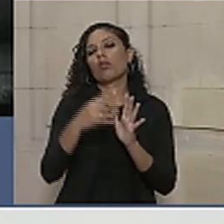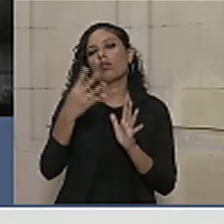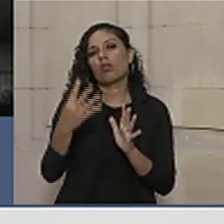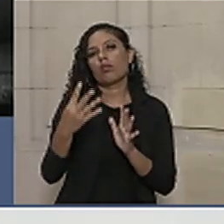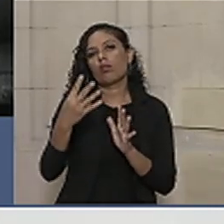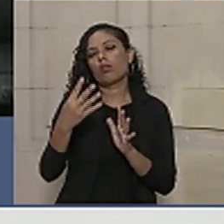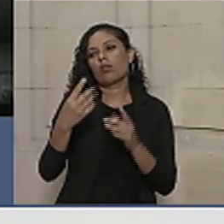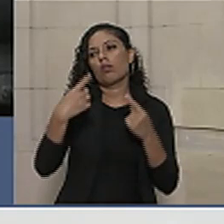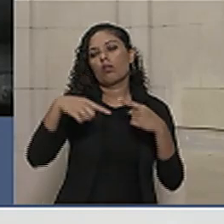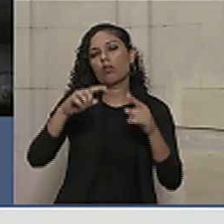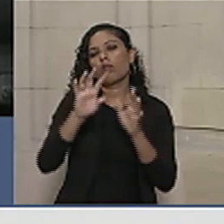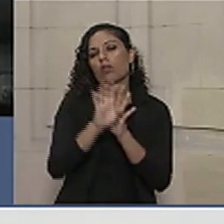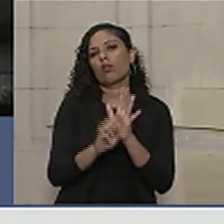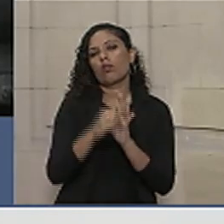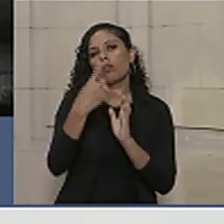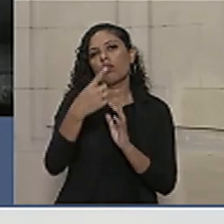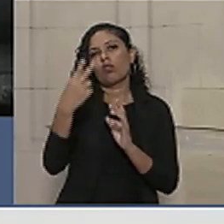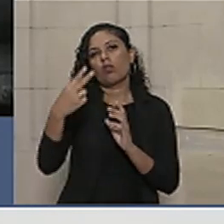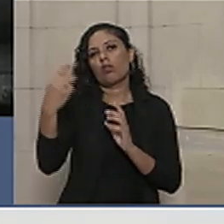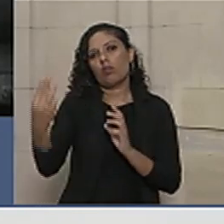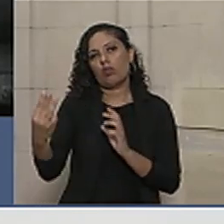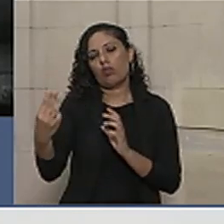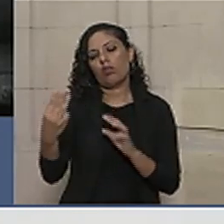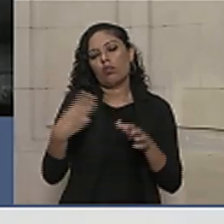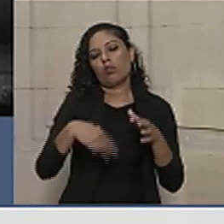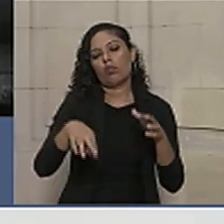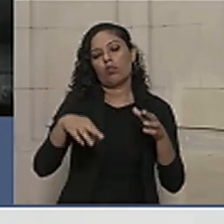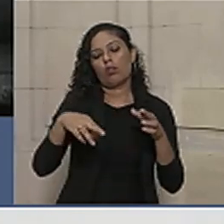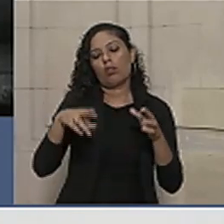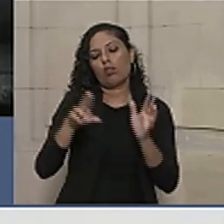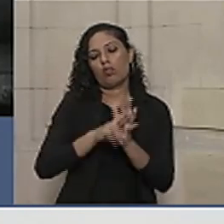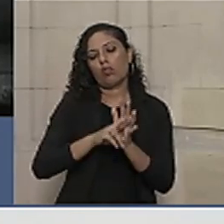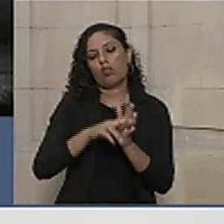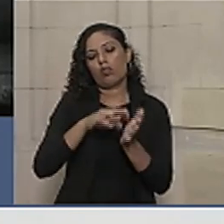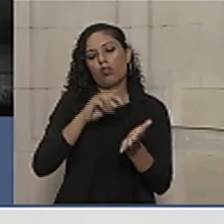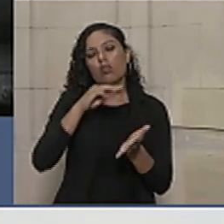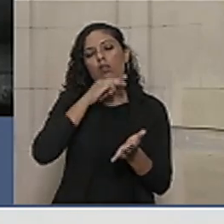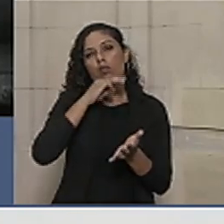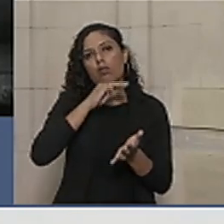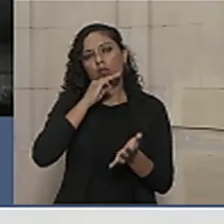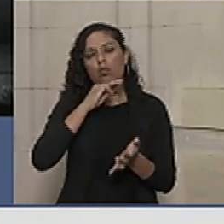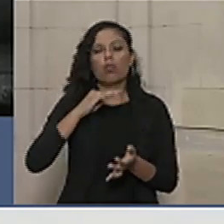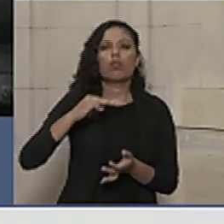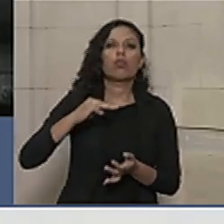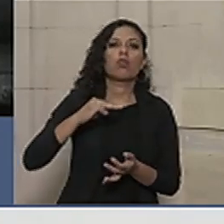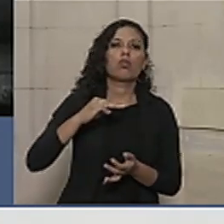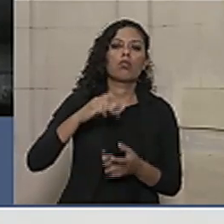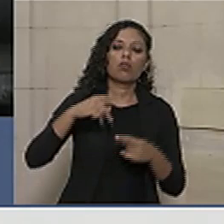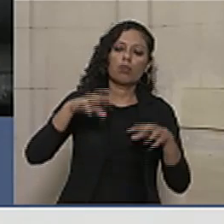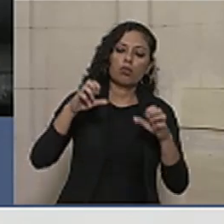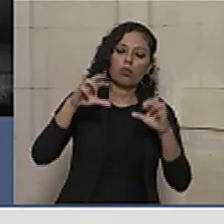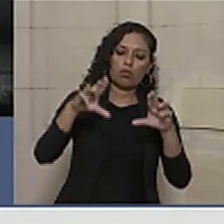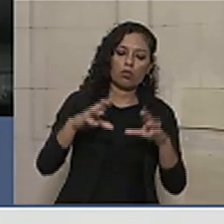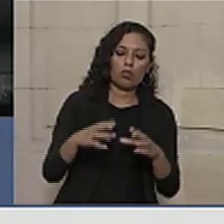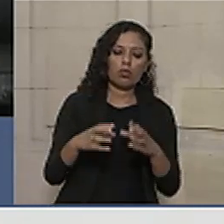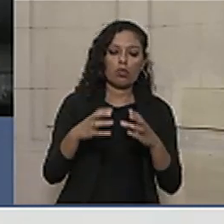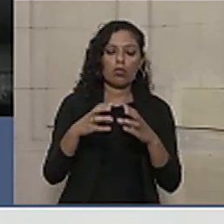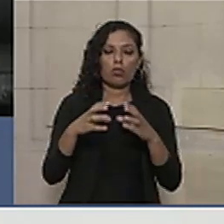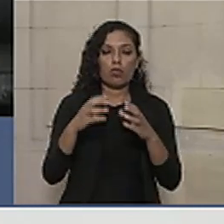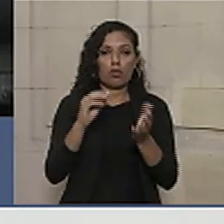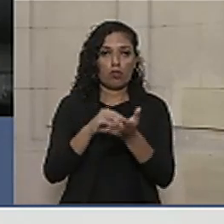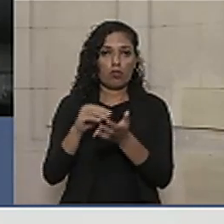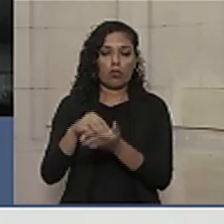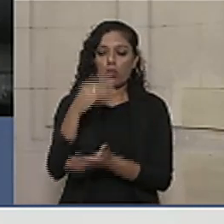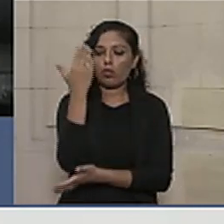4 e contrário às emendas 1, 2 e 3. Relator, deputado Chiquinho da Mangueira. Pendendo de pareceres das comissões de Saneamento Ambiental, Defesa